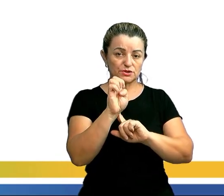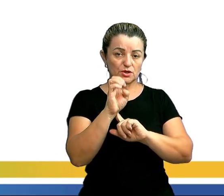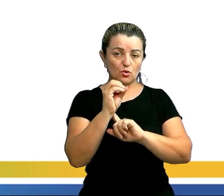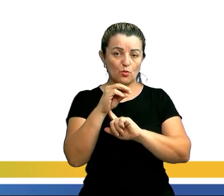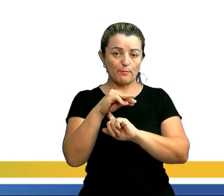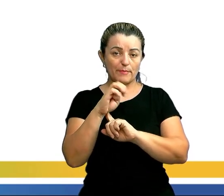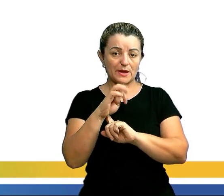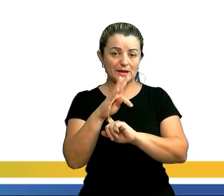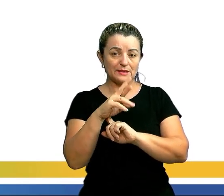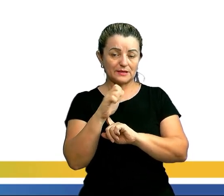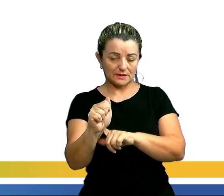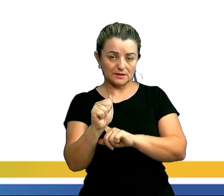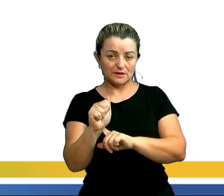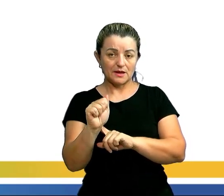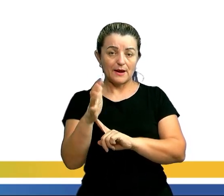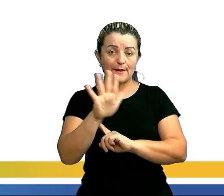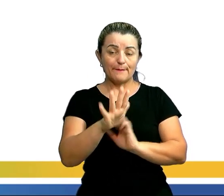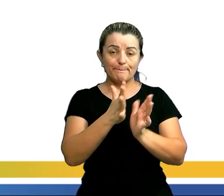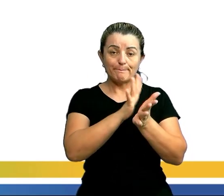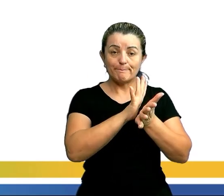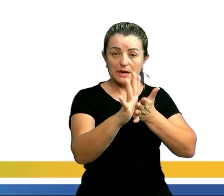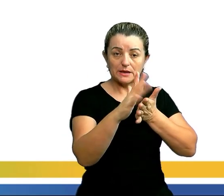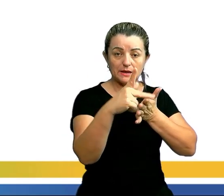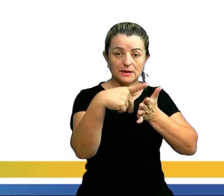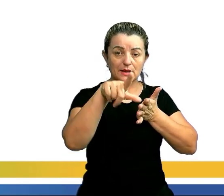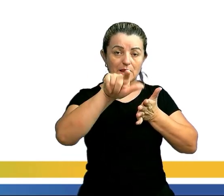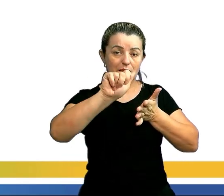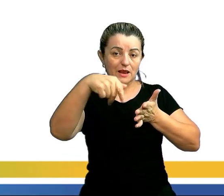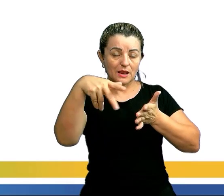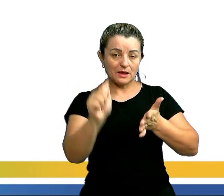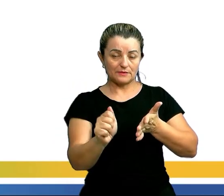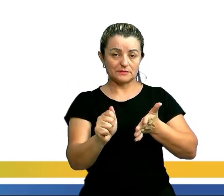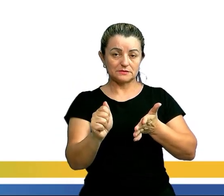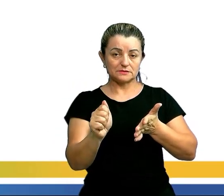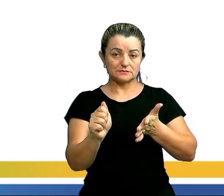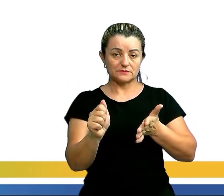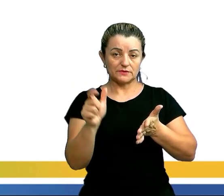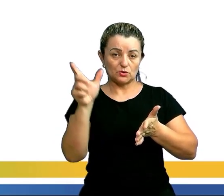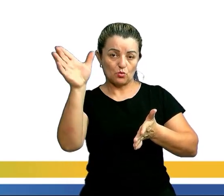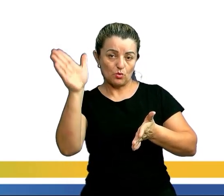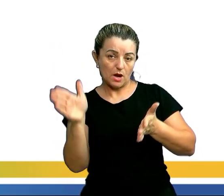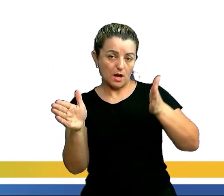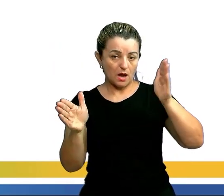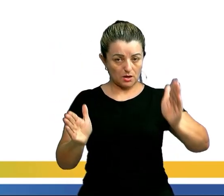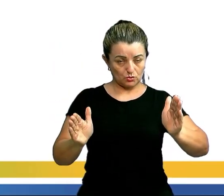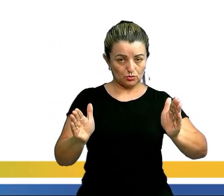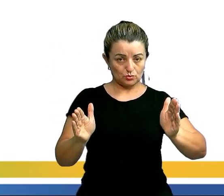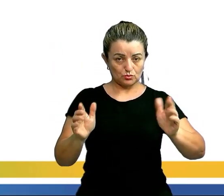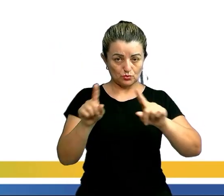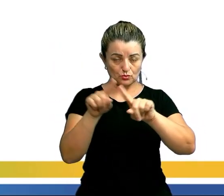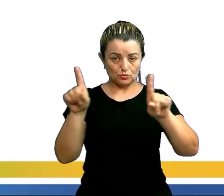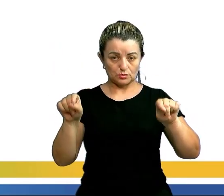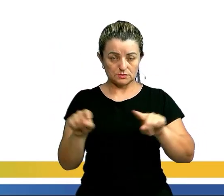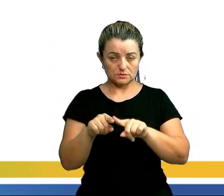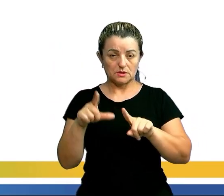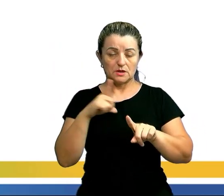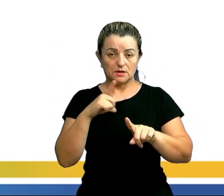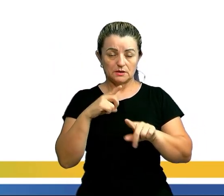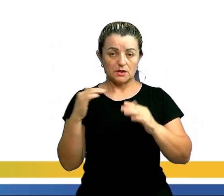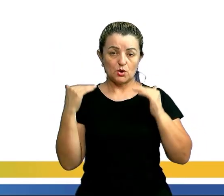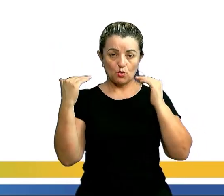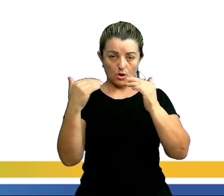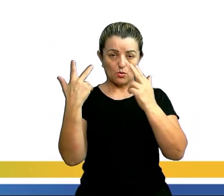fórmula correta. Já que ele quer saber a fórmula correta, o que a gente vai fazer? Se liga na dica. Temos